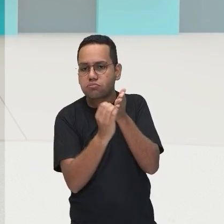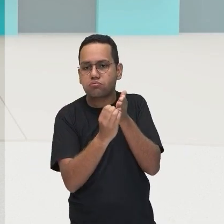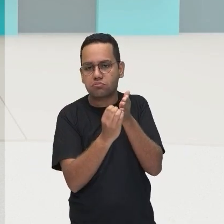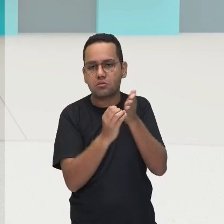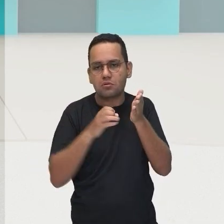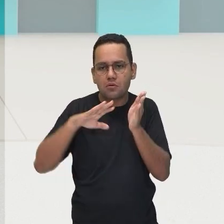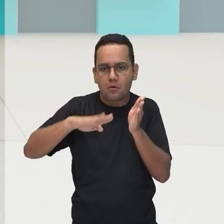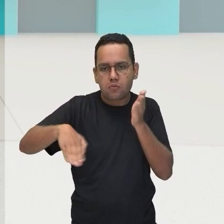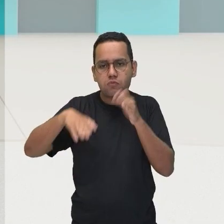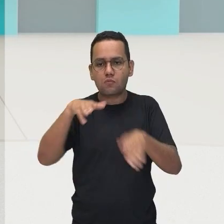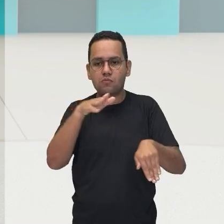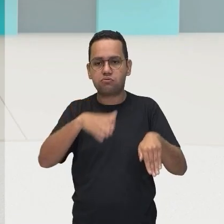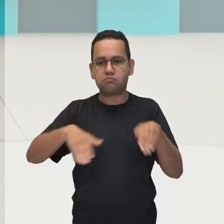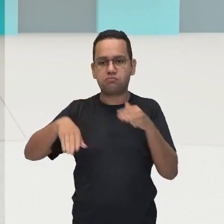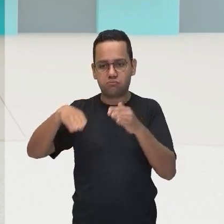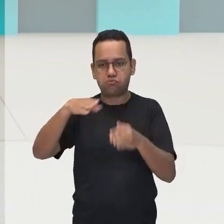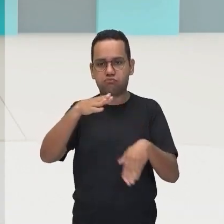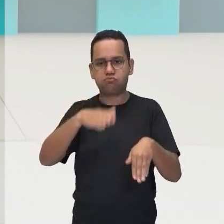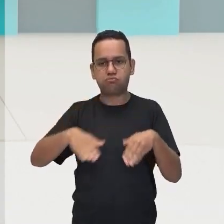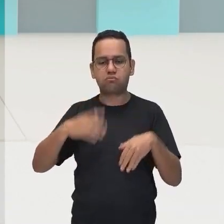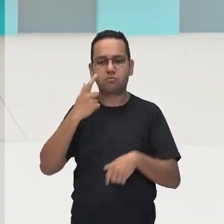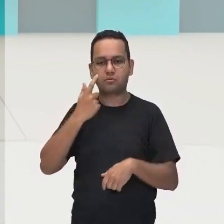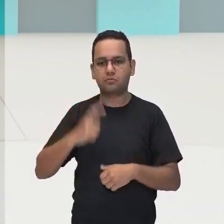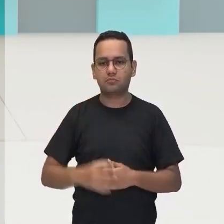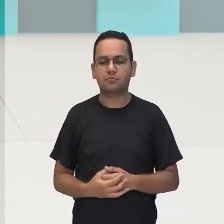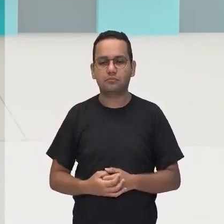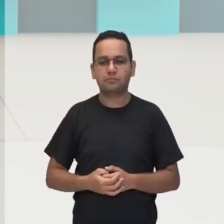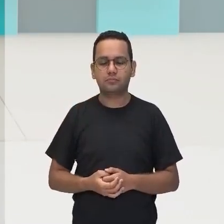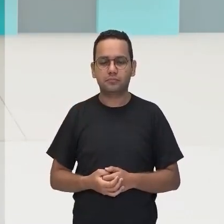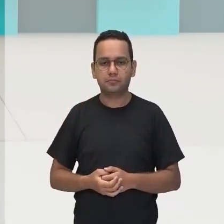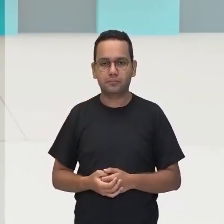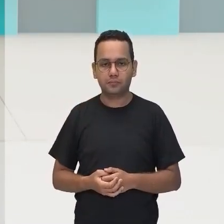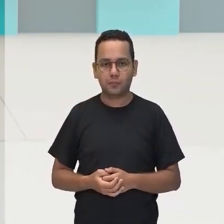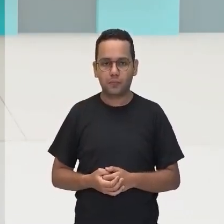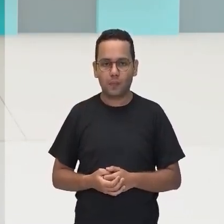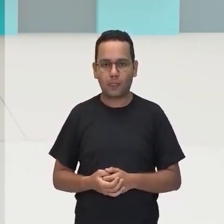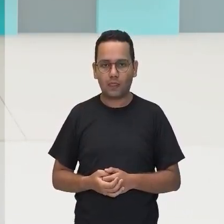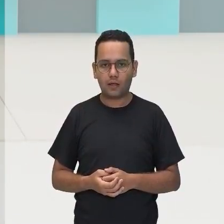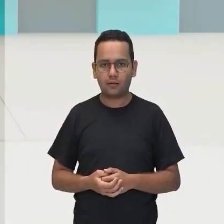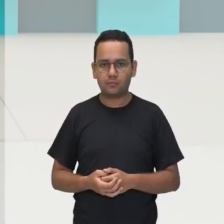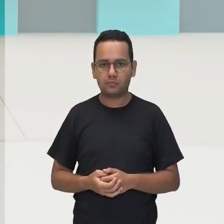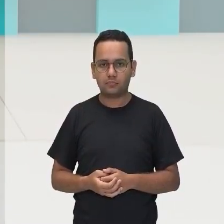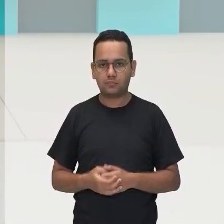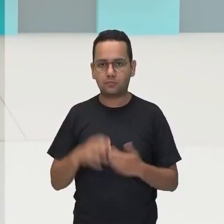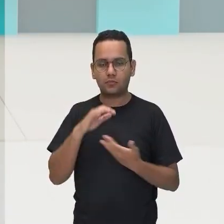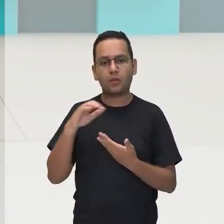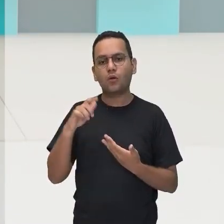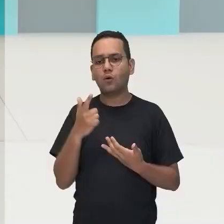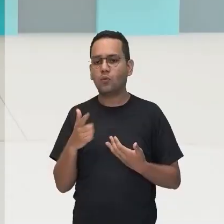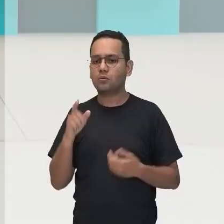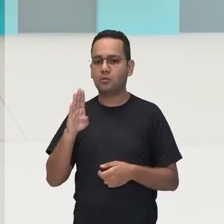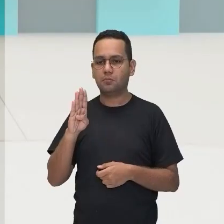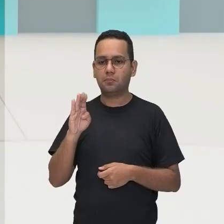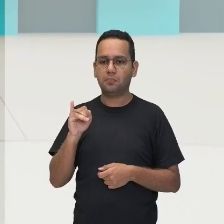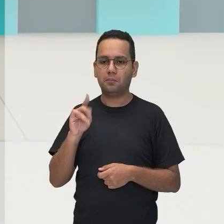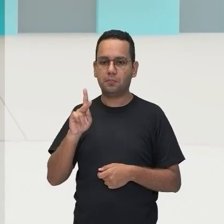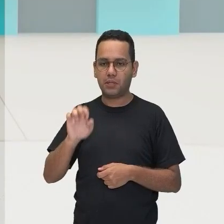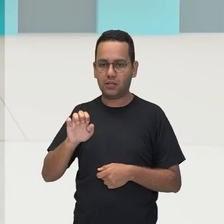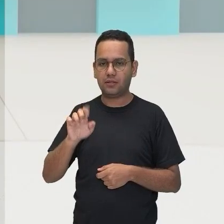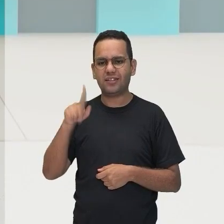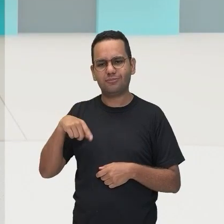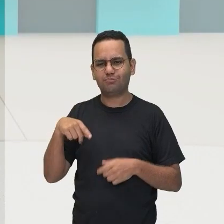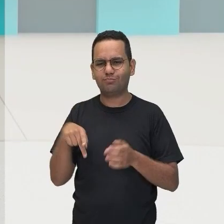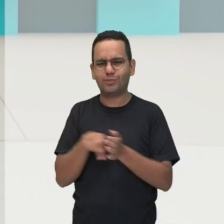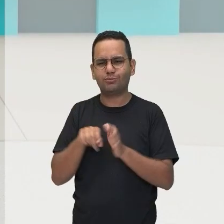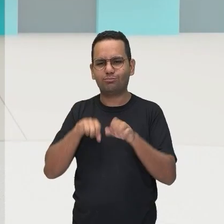deslizando e fazendo as manobras com esse equipamento chamado patins. Temos também a bike, que nada mais